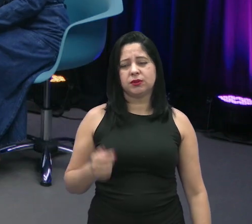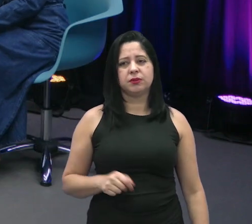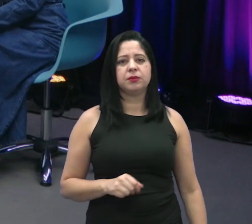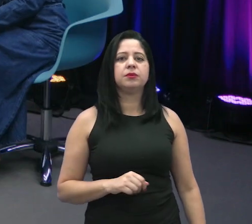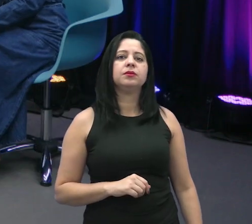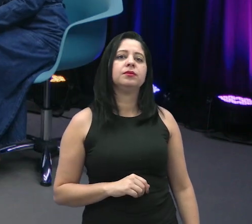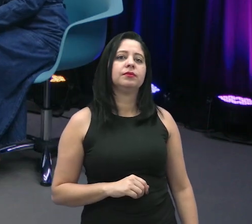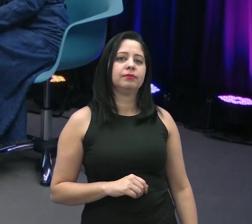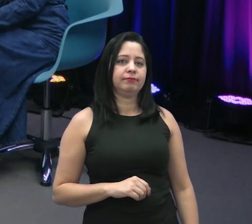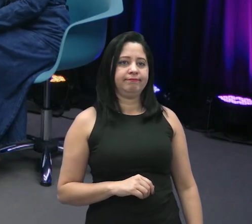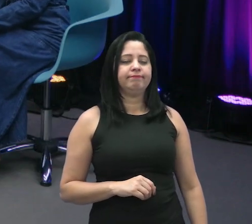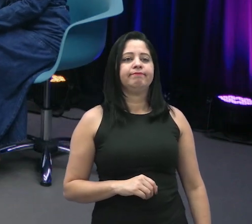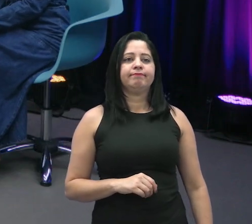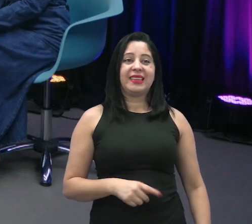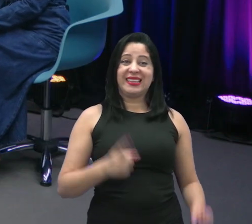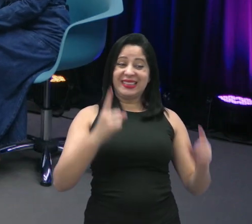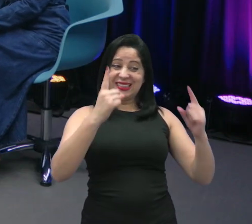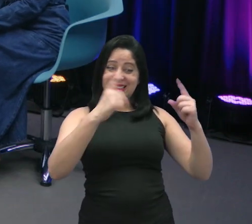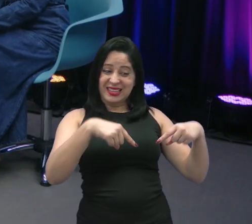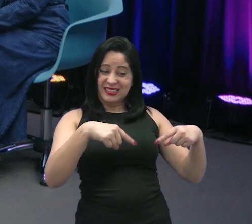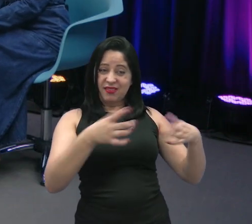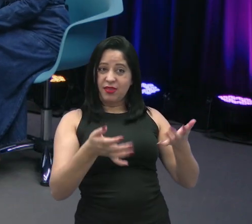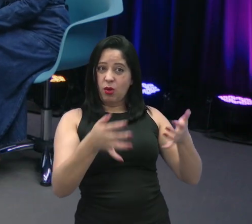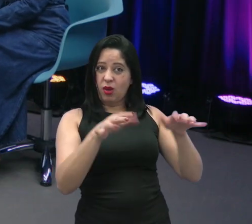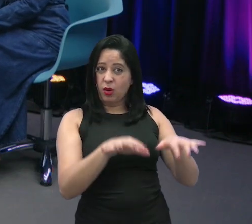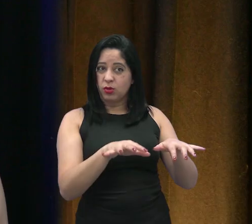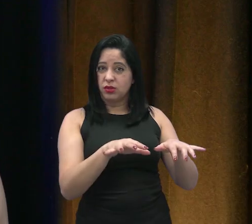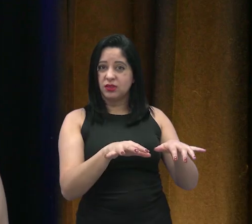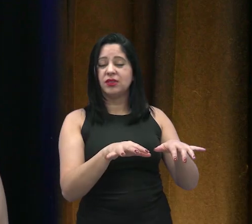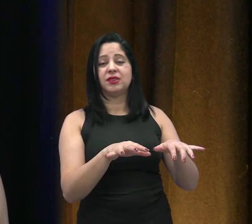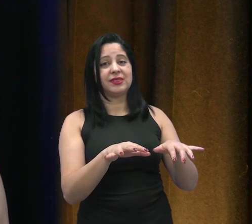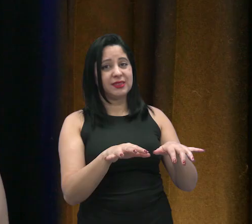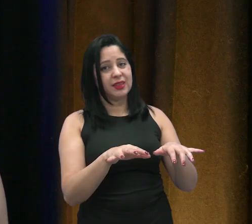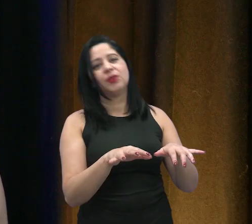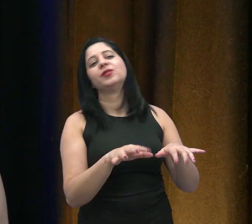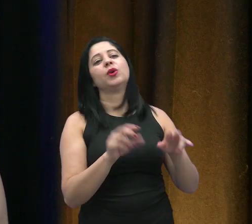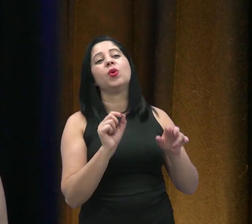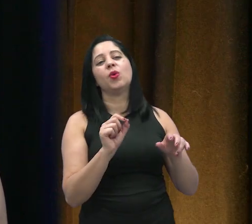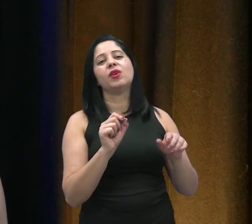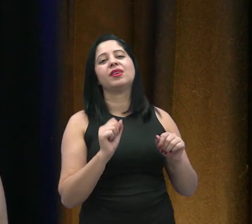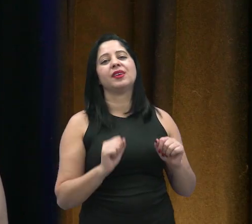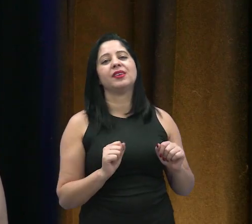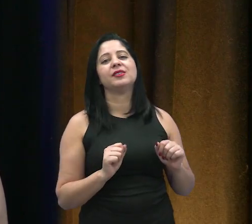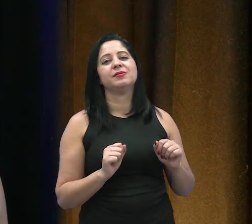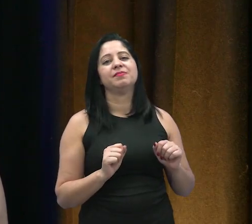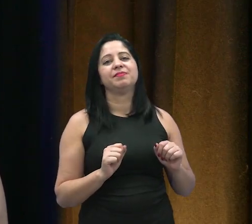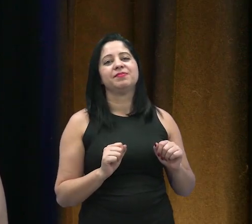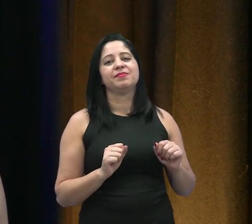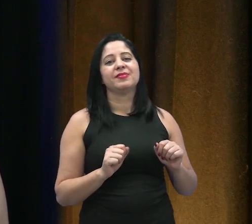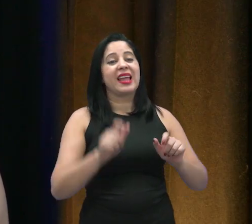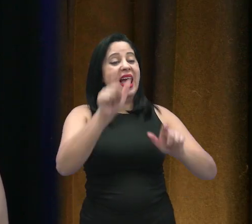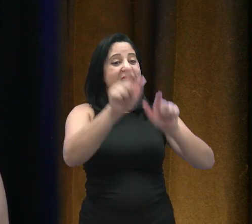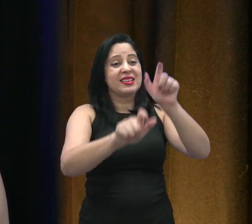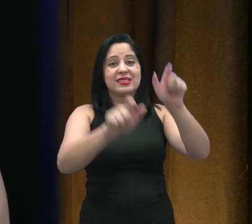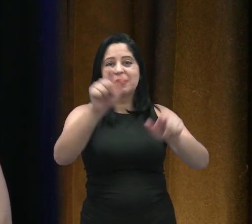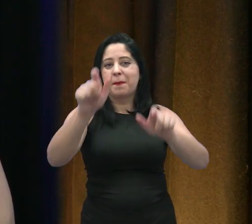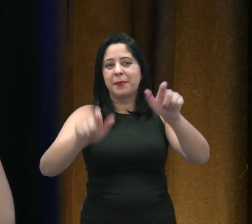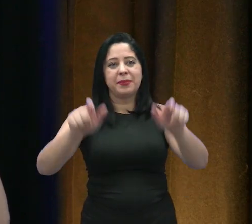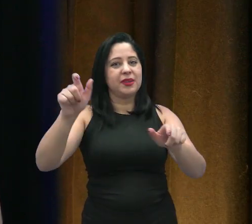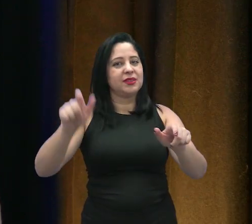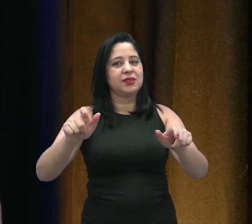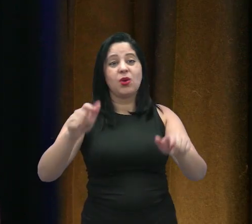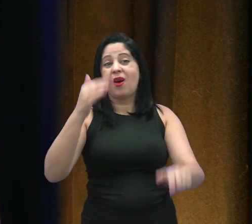dia a dia? O que a gente vê no desafio da inclusão hoje em dia é essa questão das pessoas